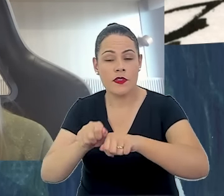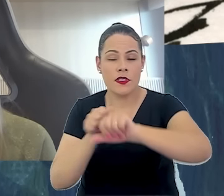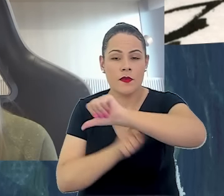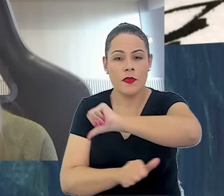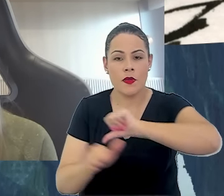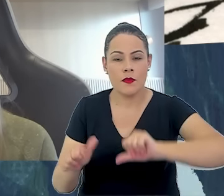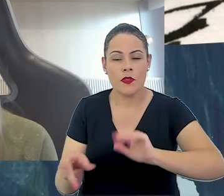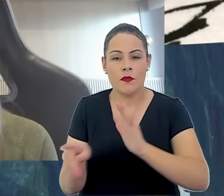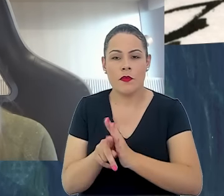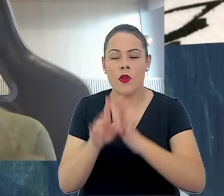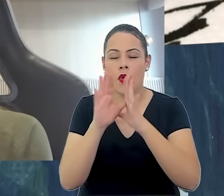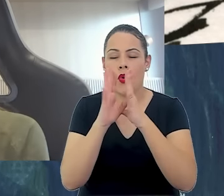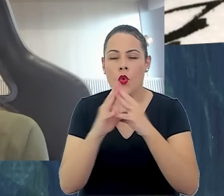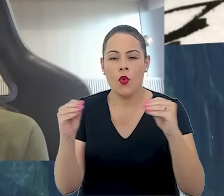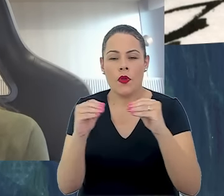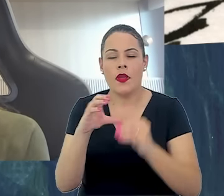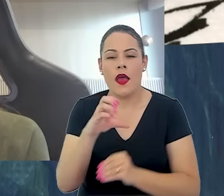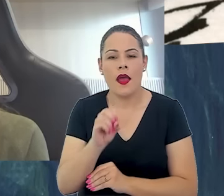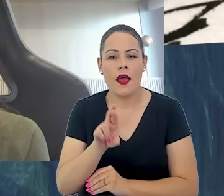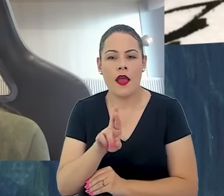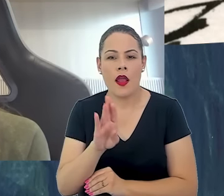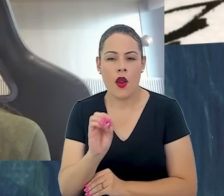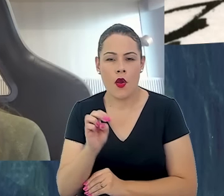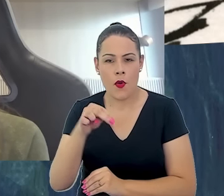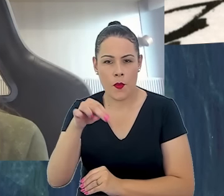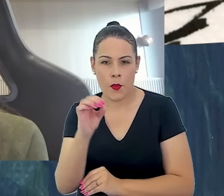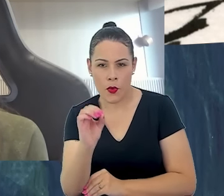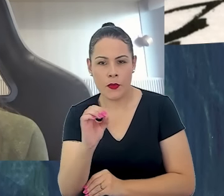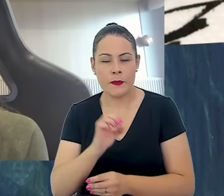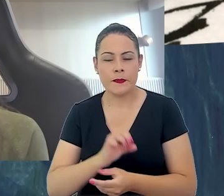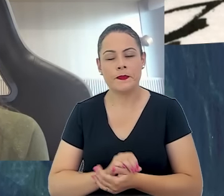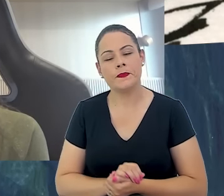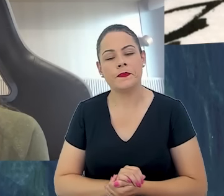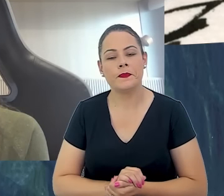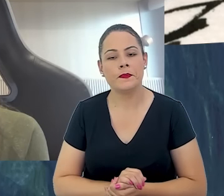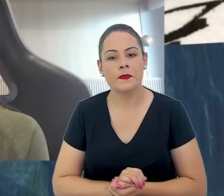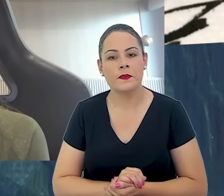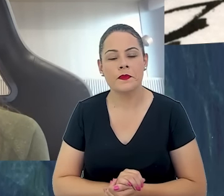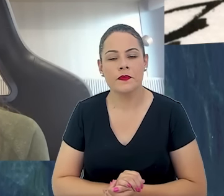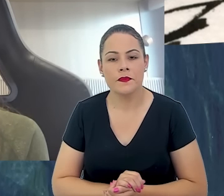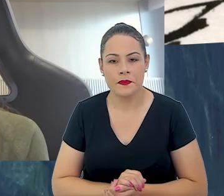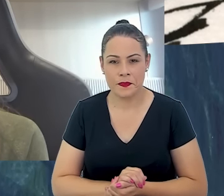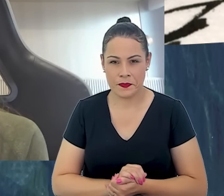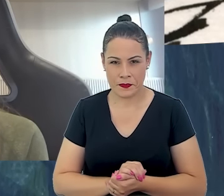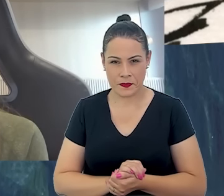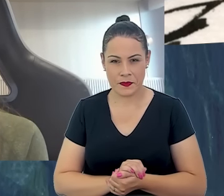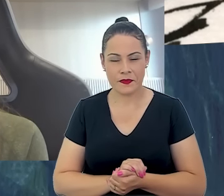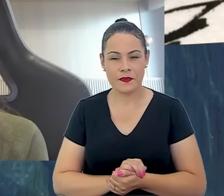transição para a neutralidade carbono. E